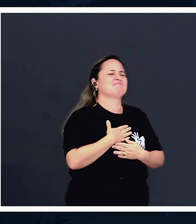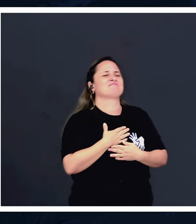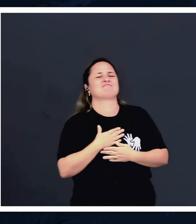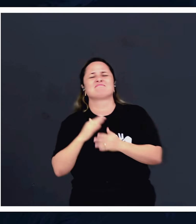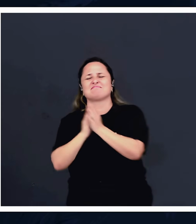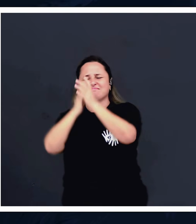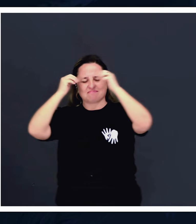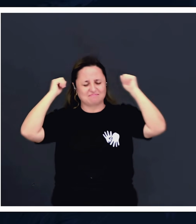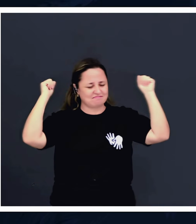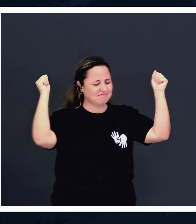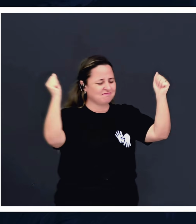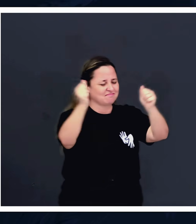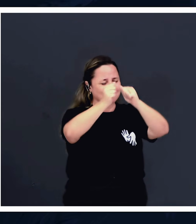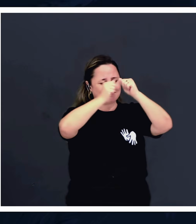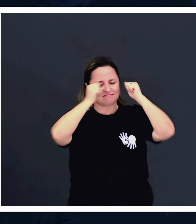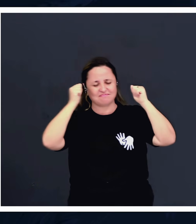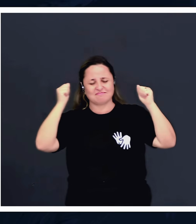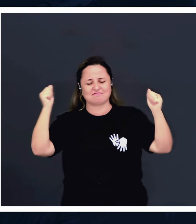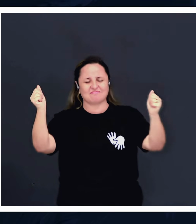Aleluia.